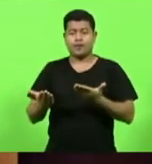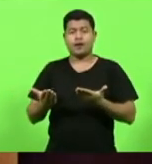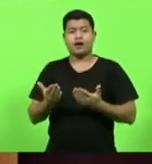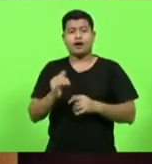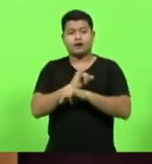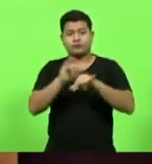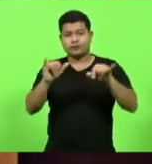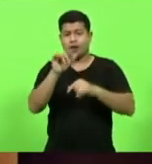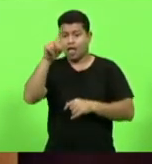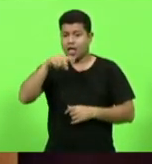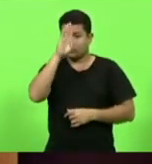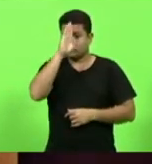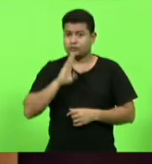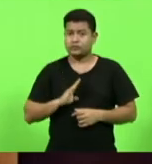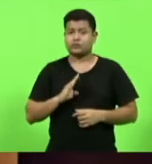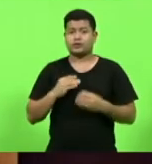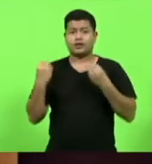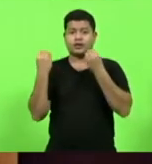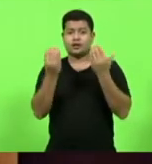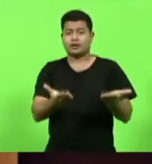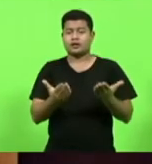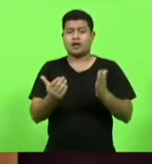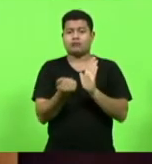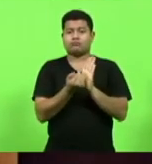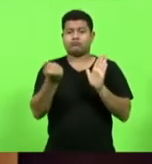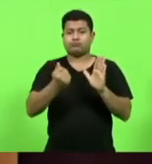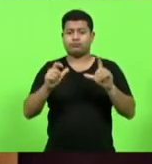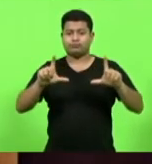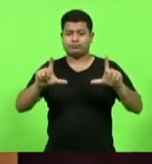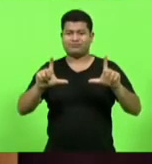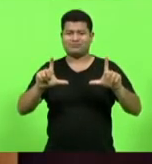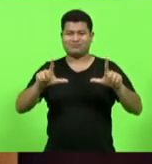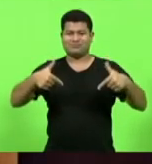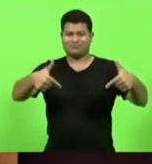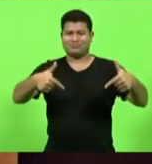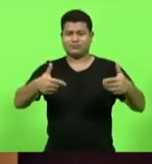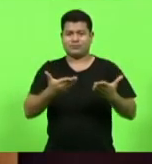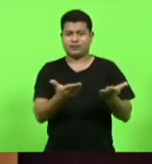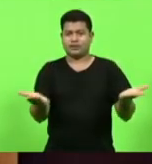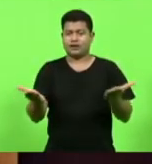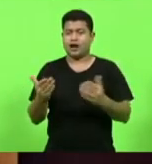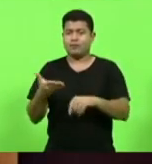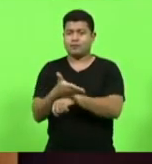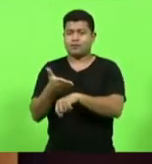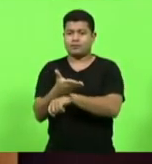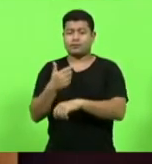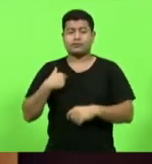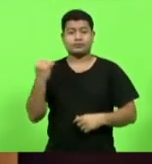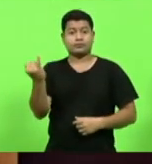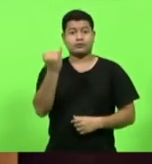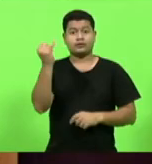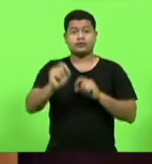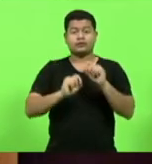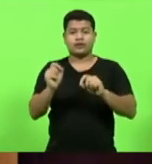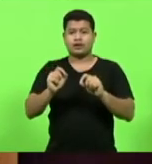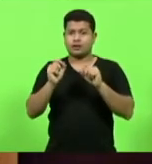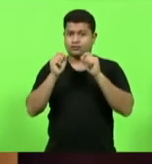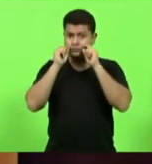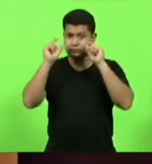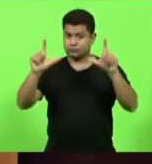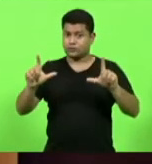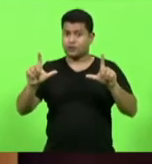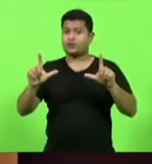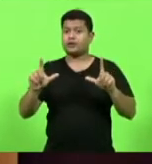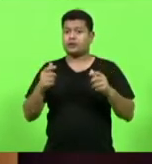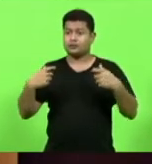gratuito e terá a entrega de certificado aos participantes. Importante, preste atenção: para ter o